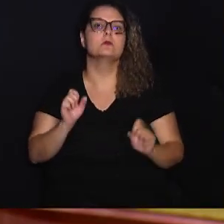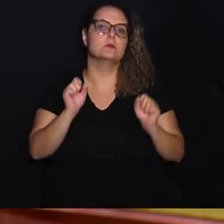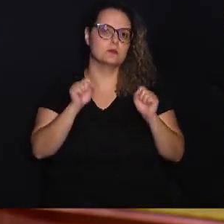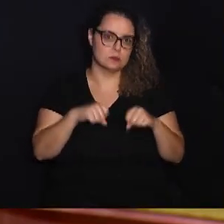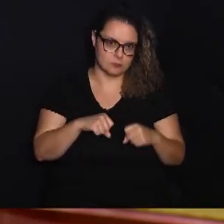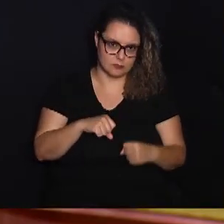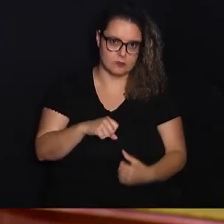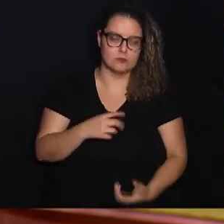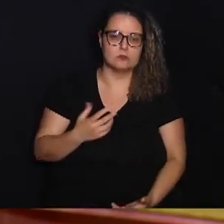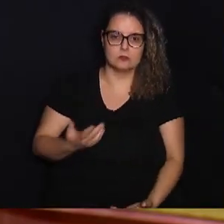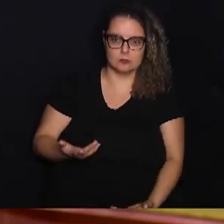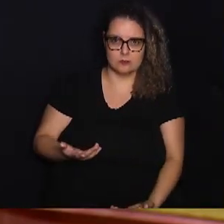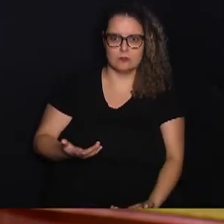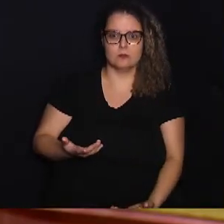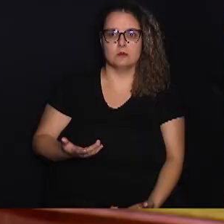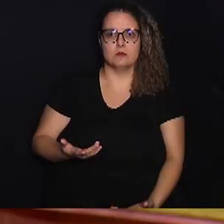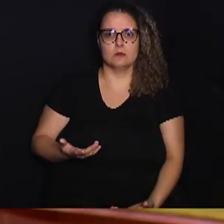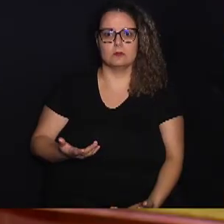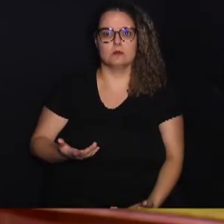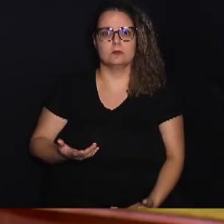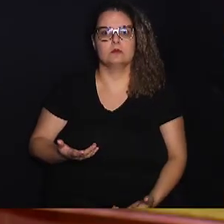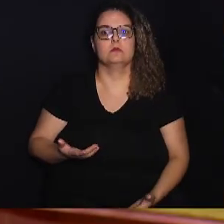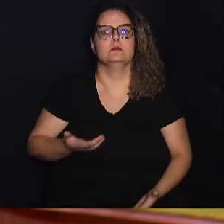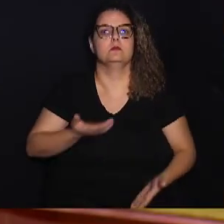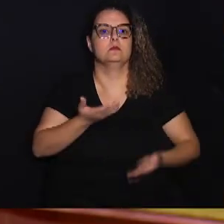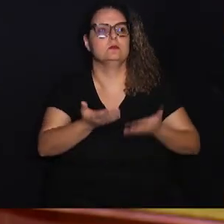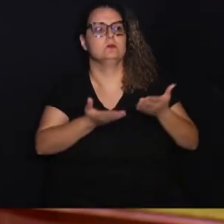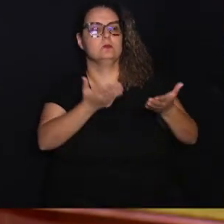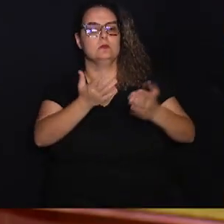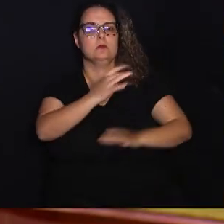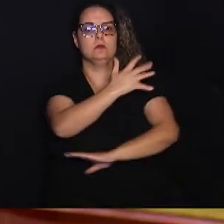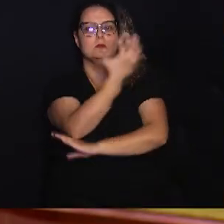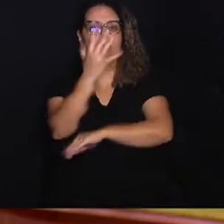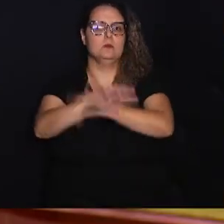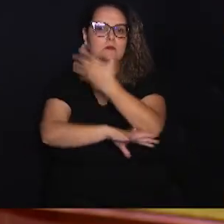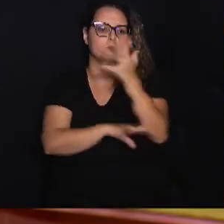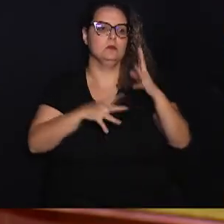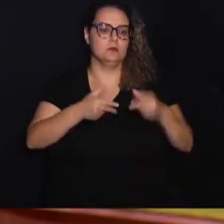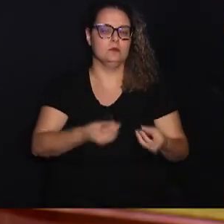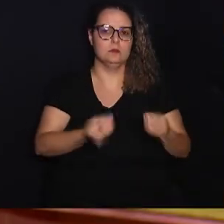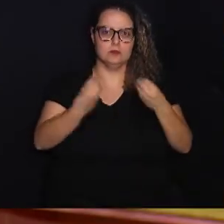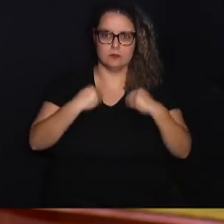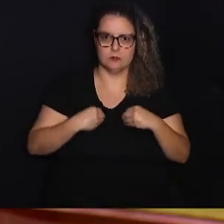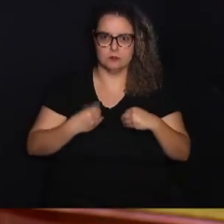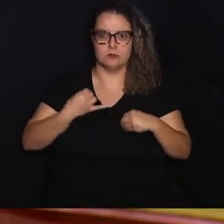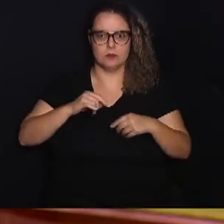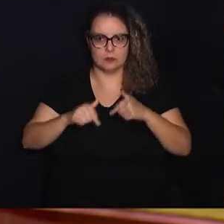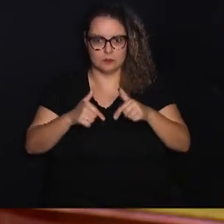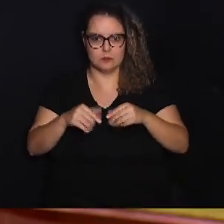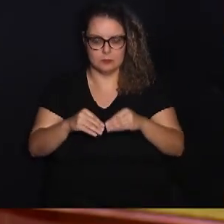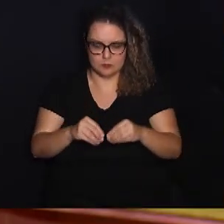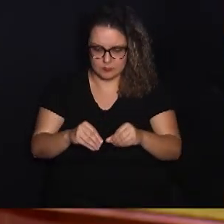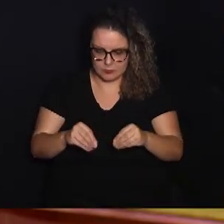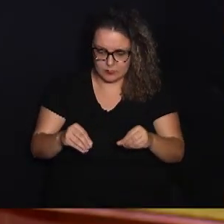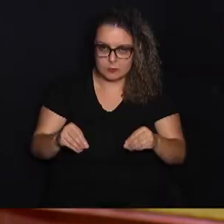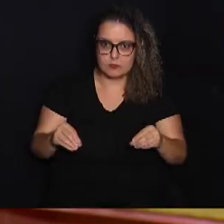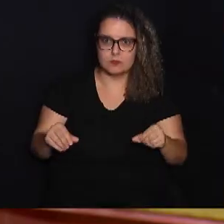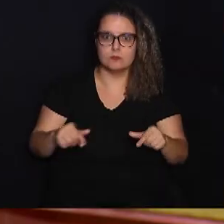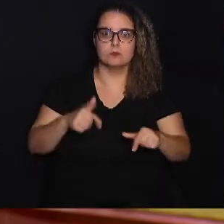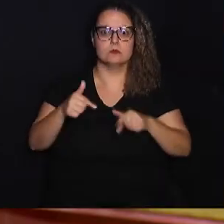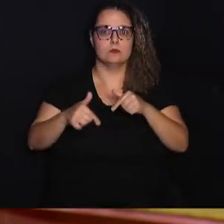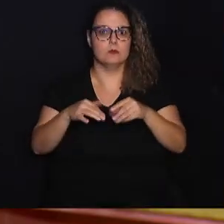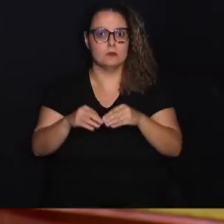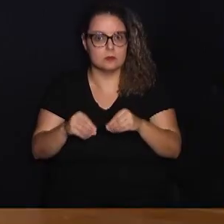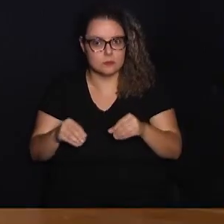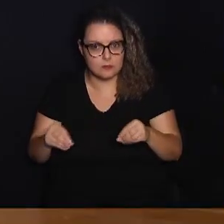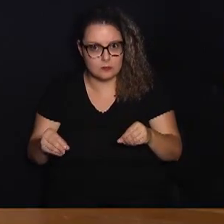a gente cultua a natureza por tudo que ela nos dá. Então, se vai ter um trabalho na terra, é um trabalho na